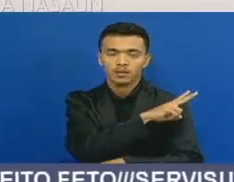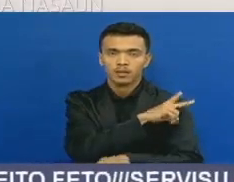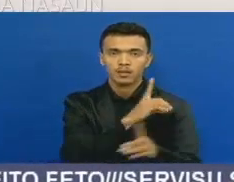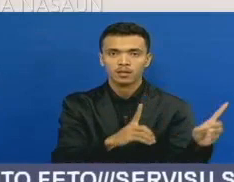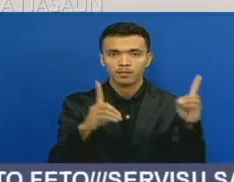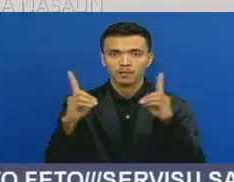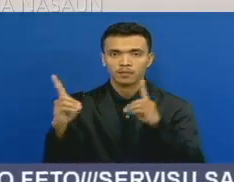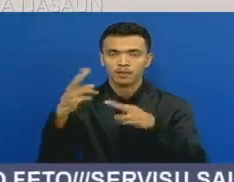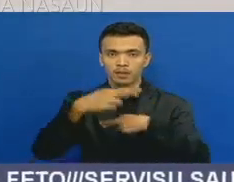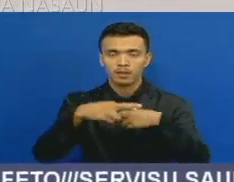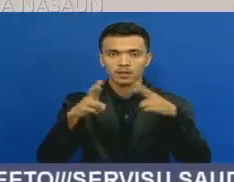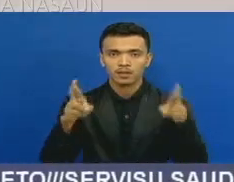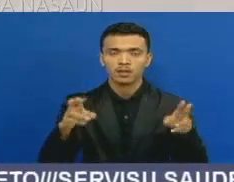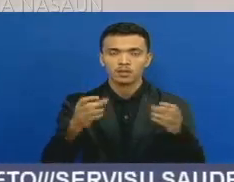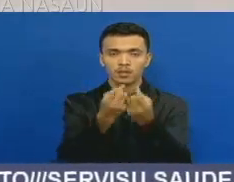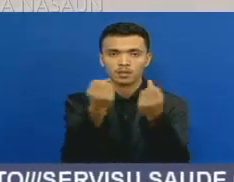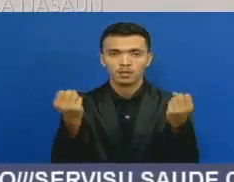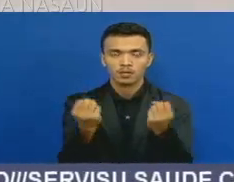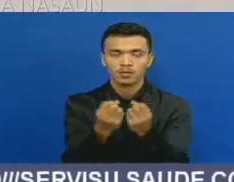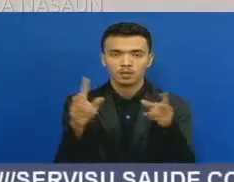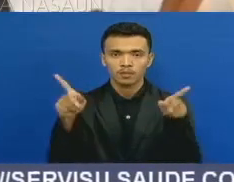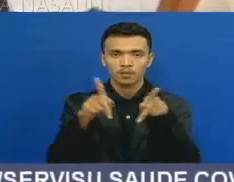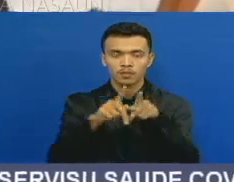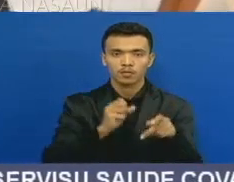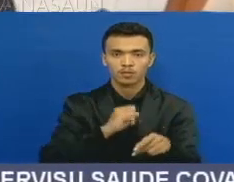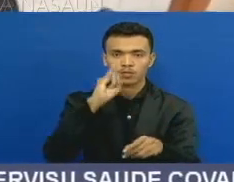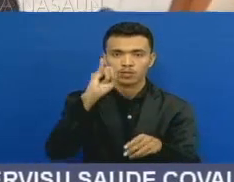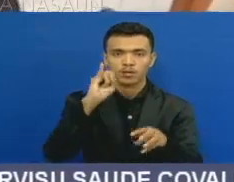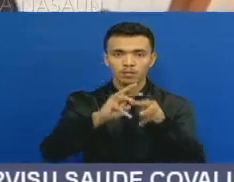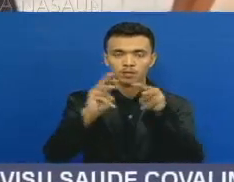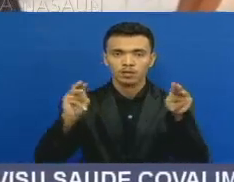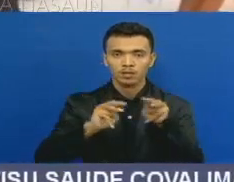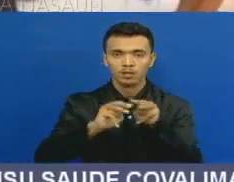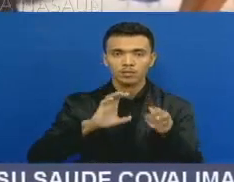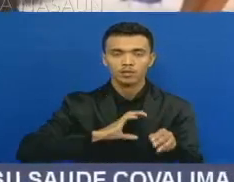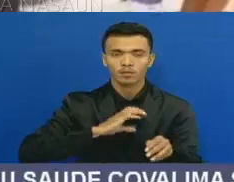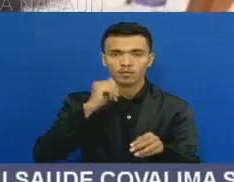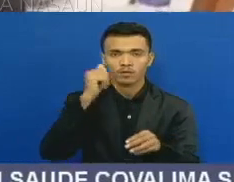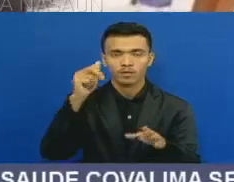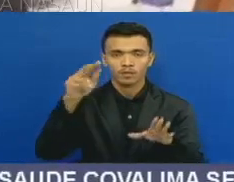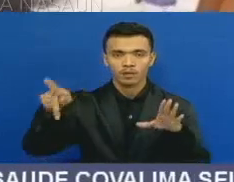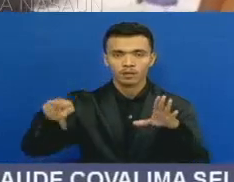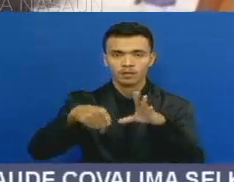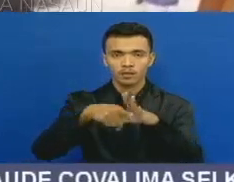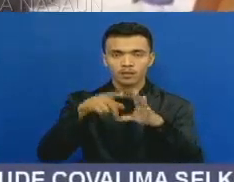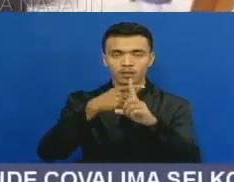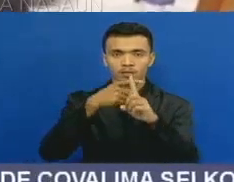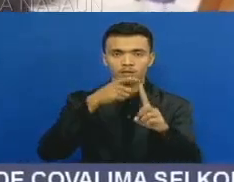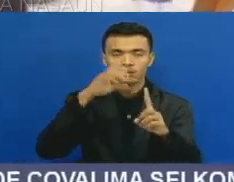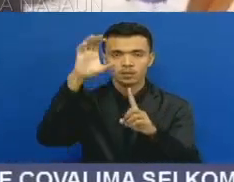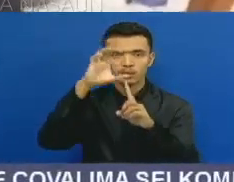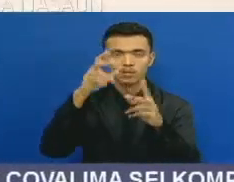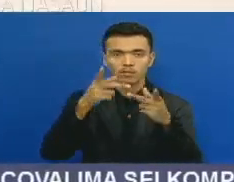realiza em Salão Polo Suco Debus, posto Suai, município Cova Lima. Retam participação Rússia Sefi